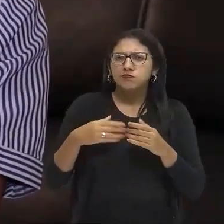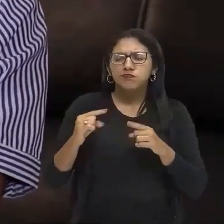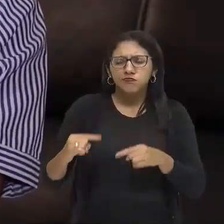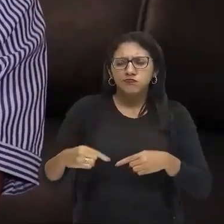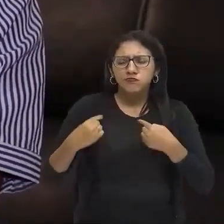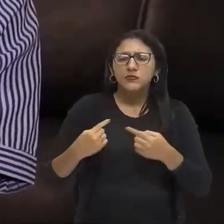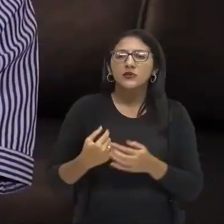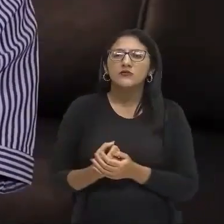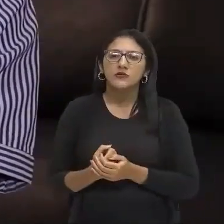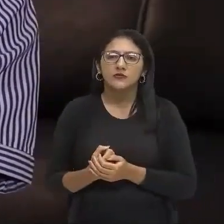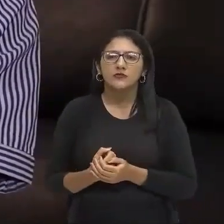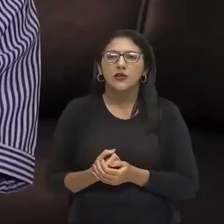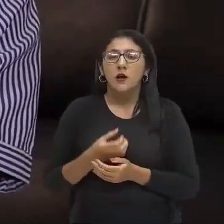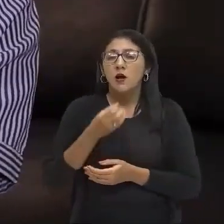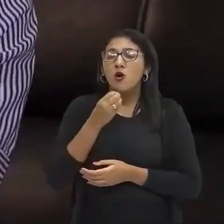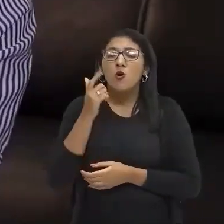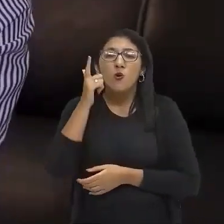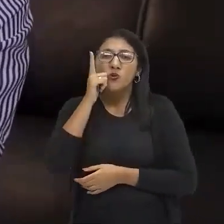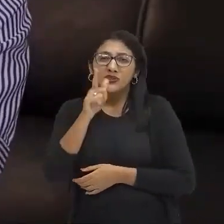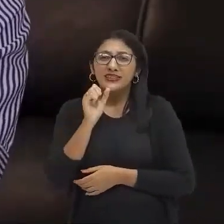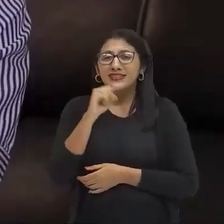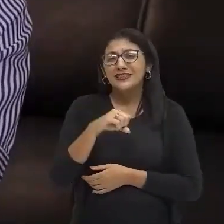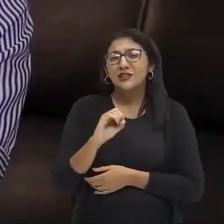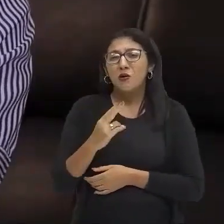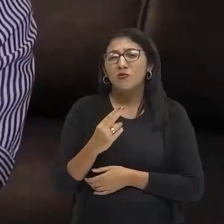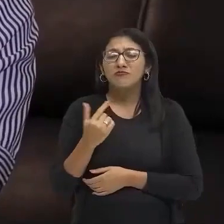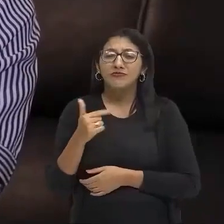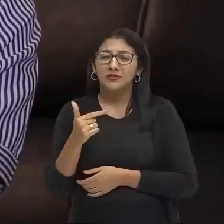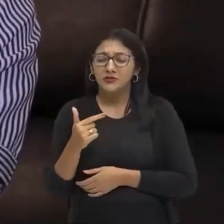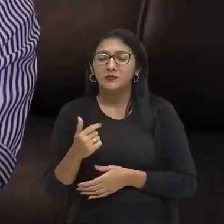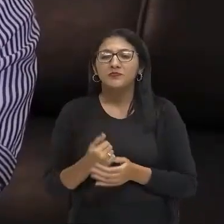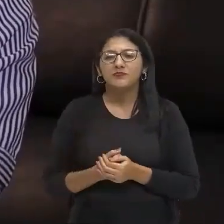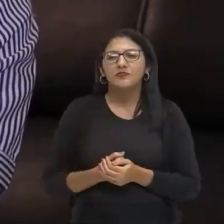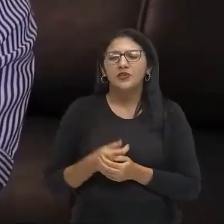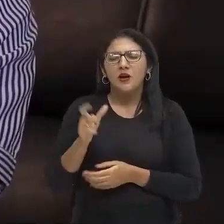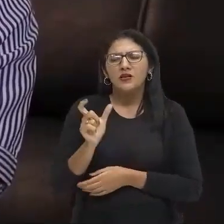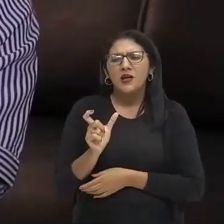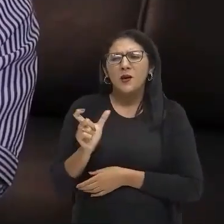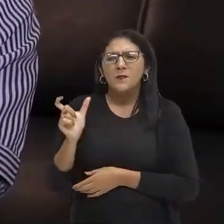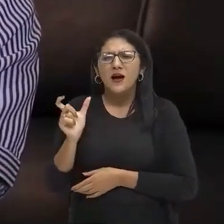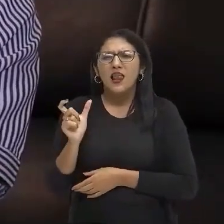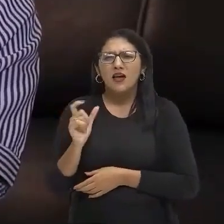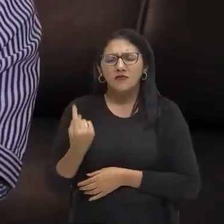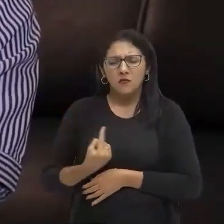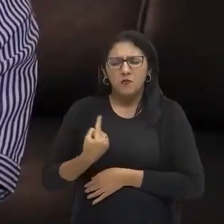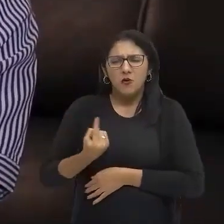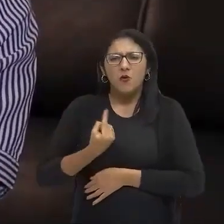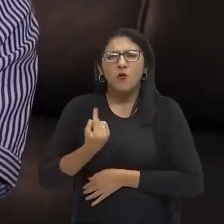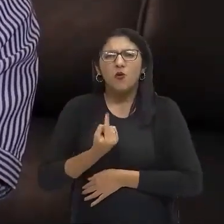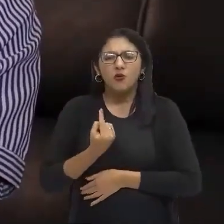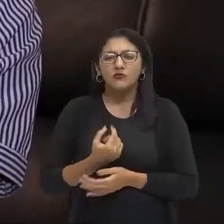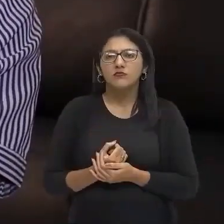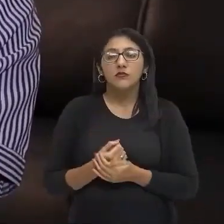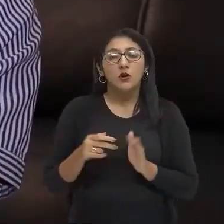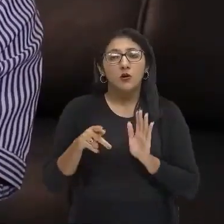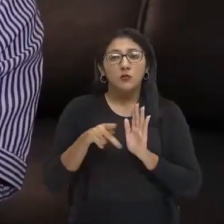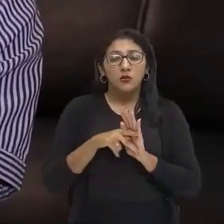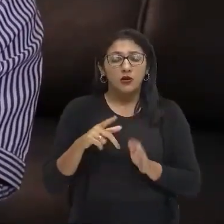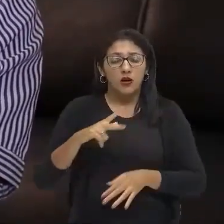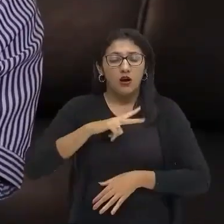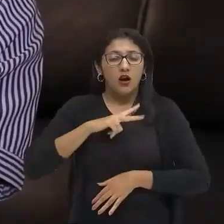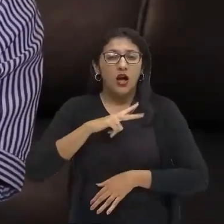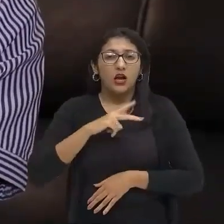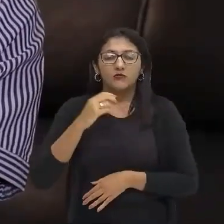pode ter êxito ou não. E quando se fala sobre protagonismo individual, é quando você, com os